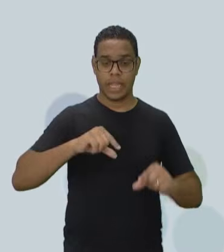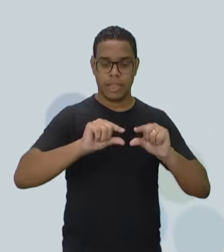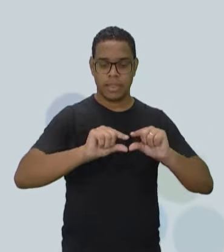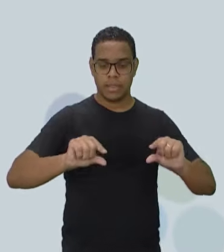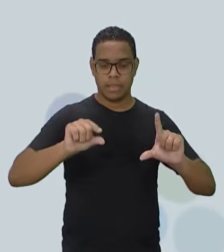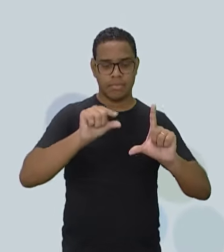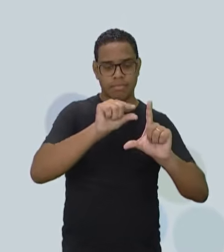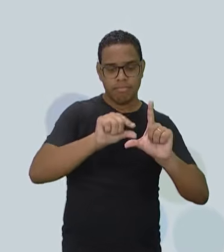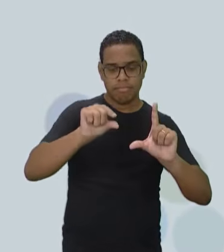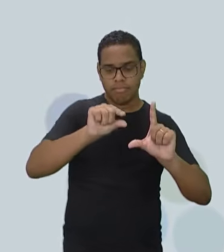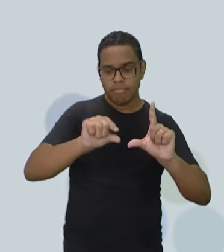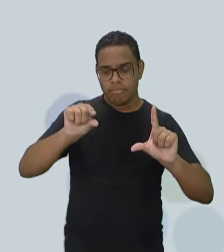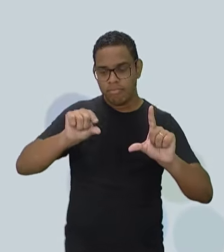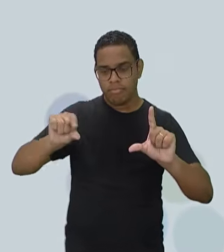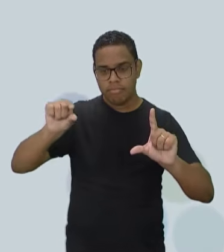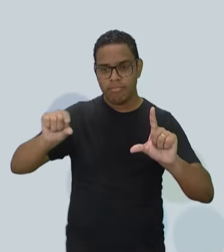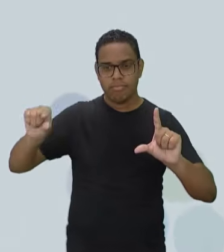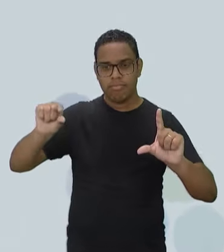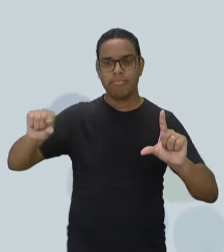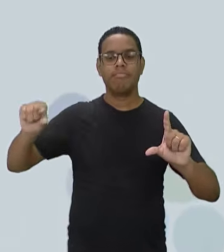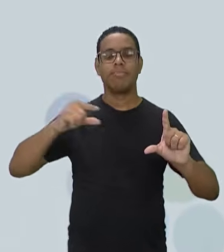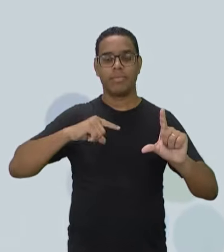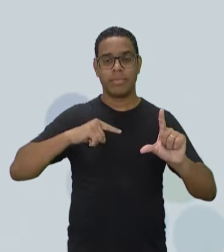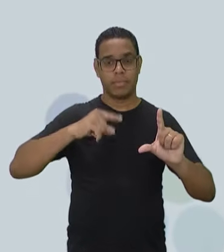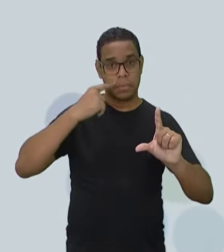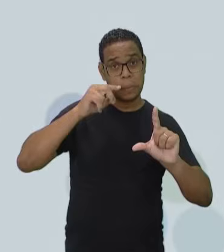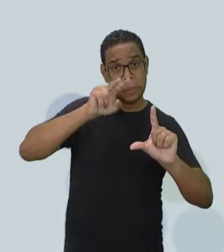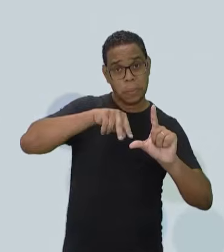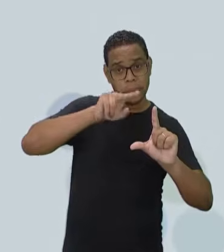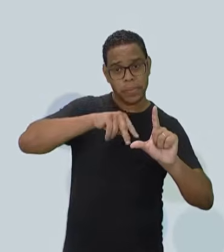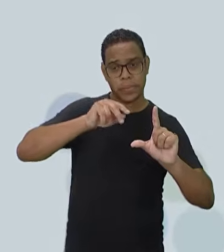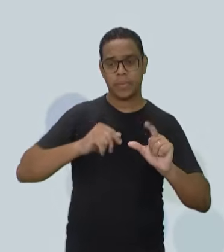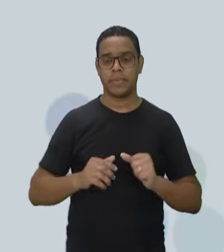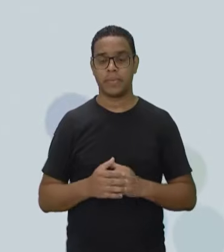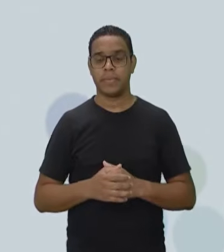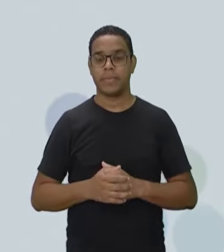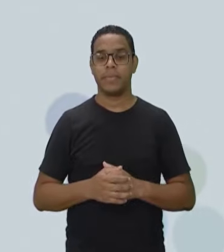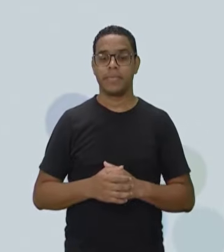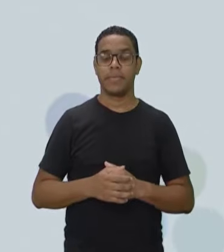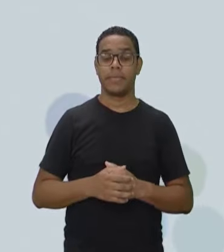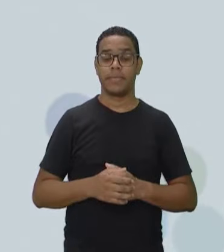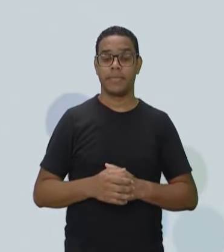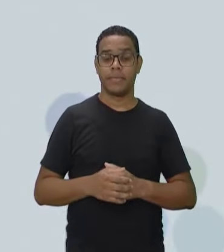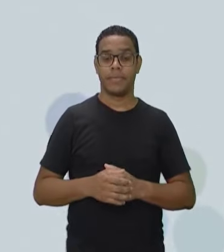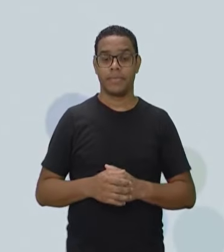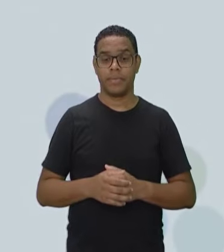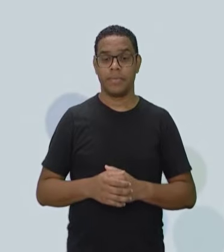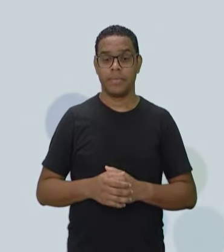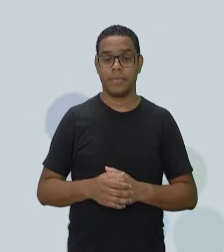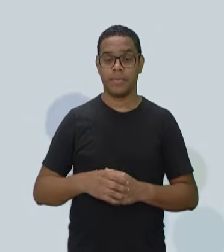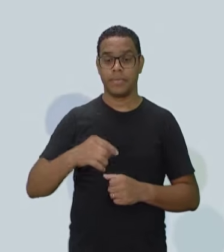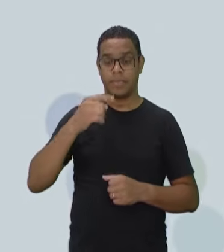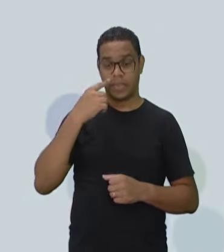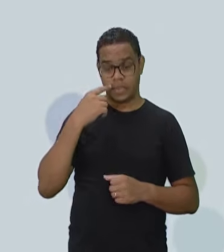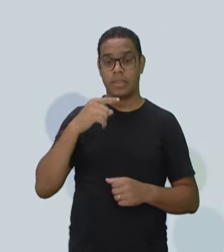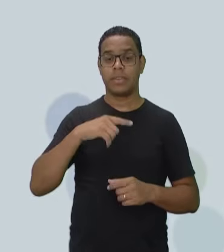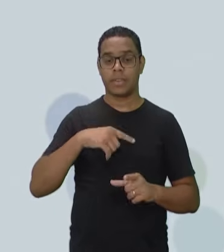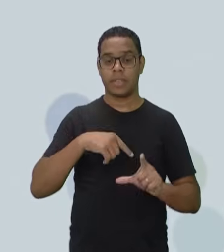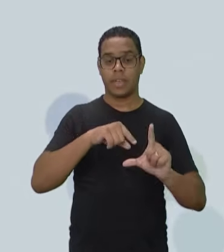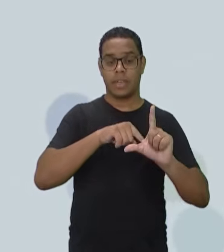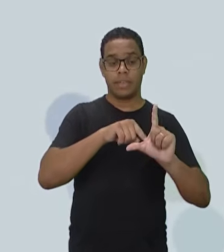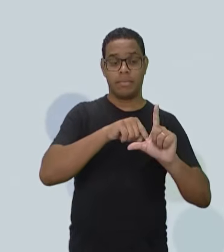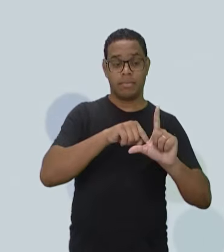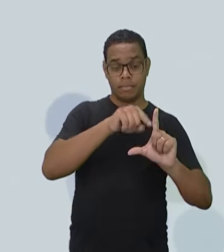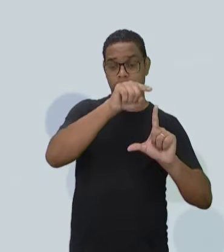nesse gráfico. Então, vamos ler aqui o gráfico. Olha, a gente tem no eixo